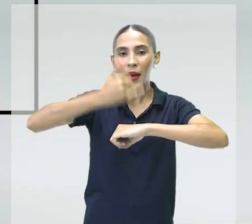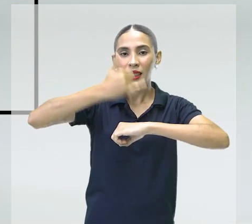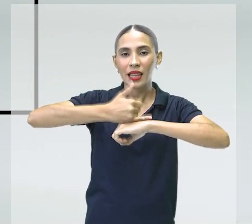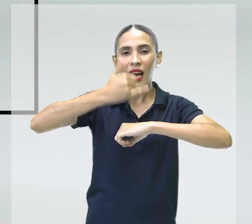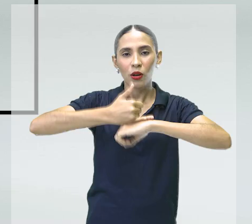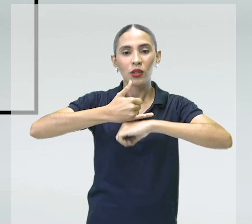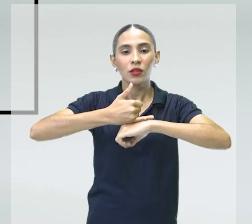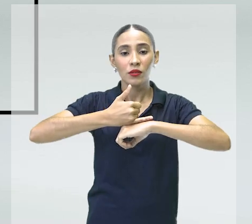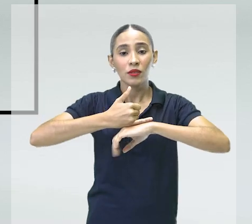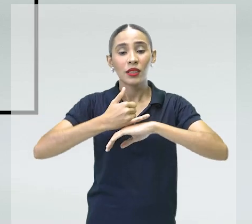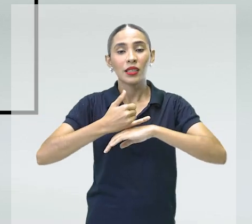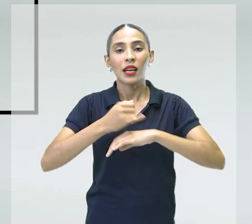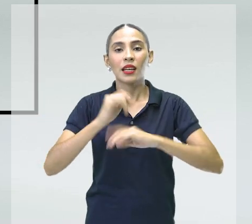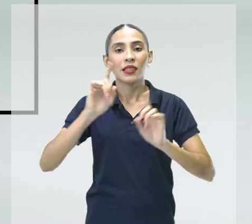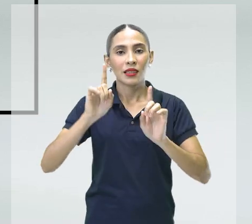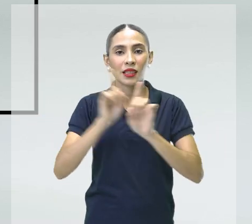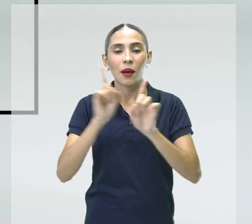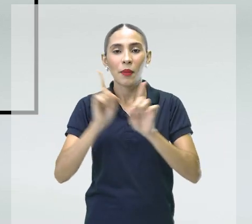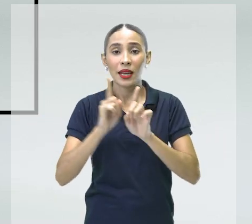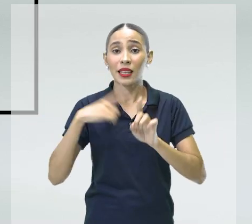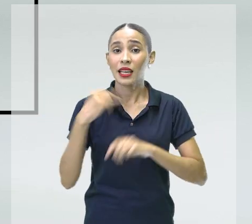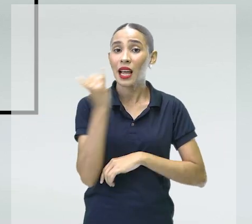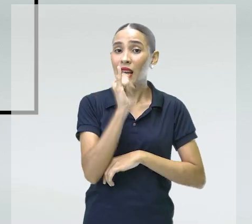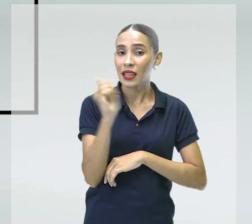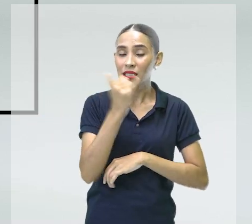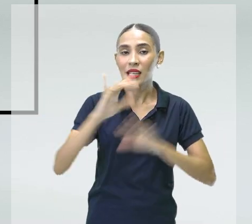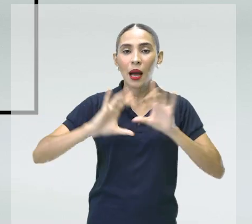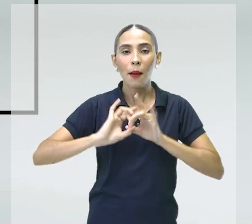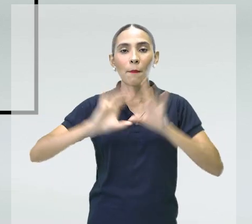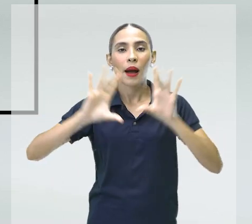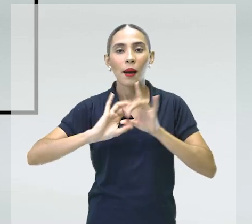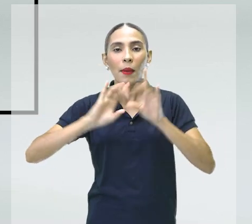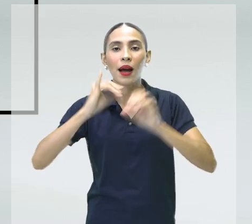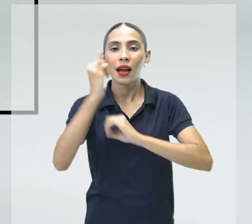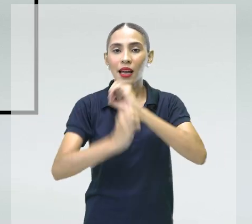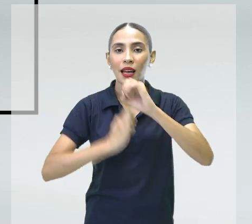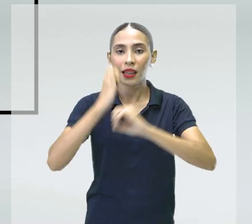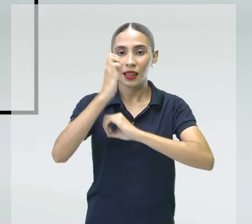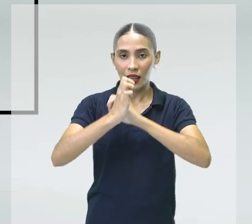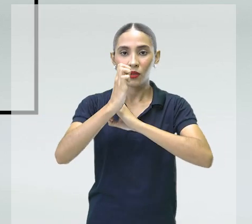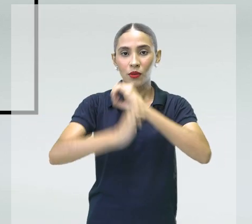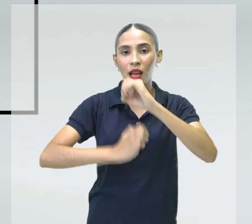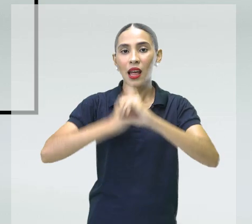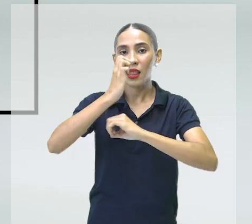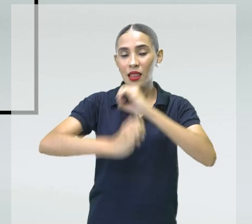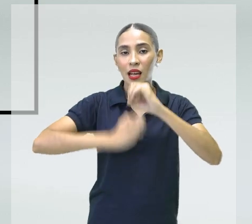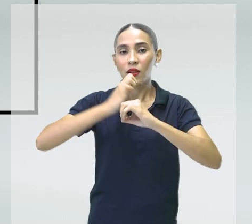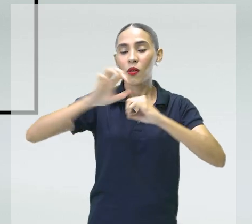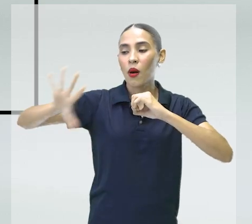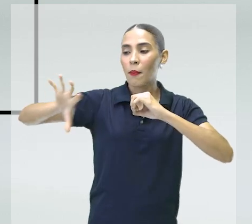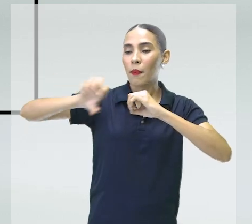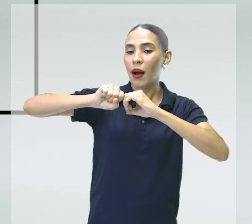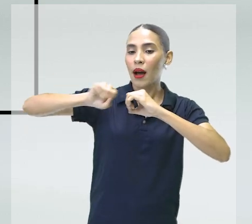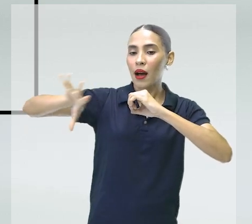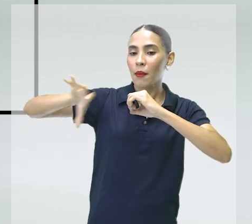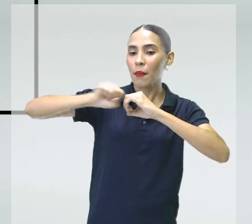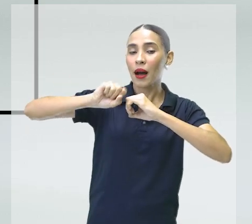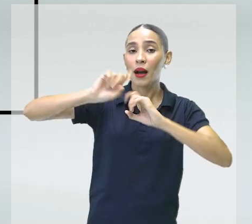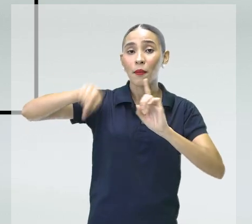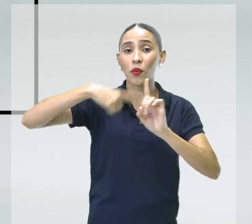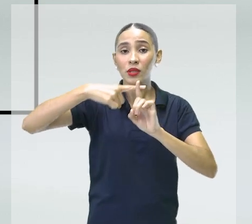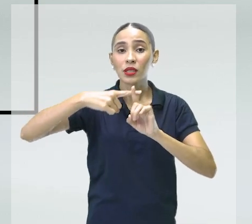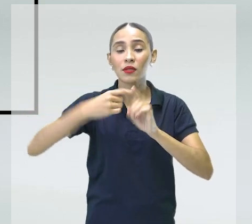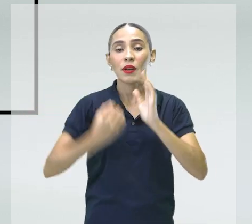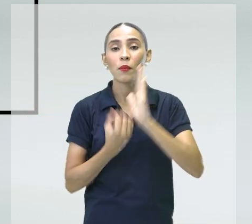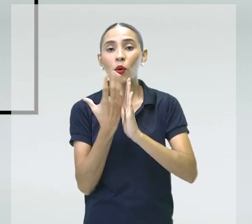fotossensível e negativamente eletrizada, ela libera elétrons. Esses elétrons são atraídos pela placa positiva e produzem